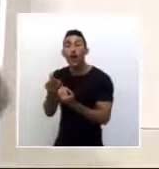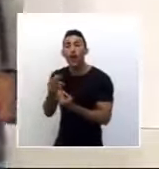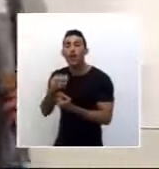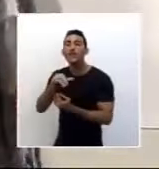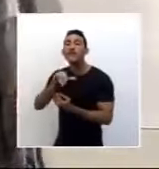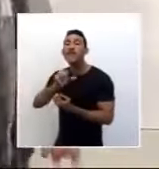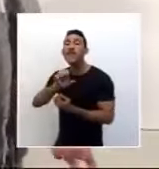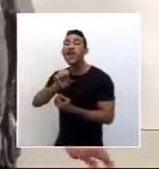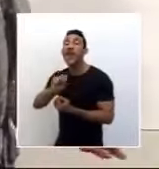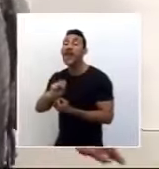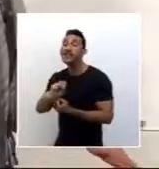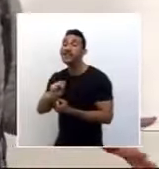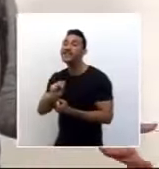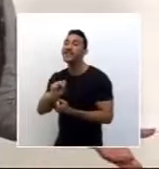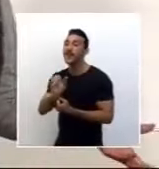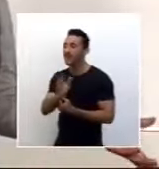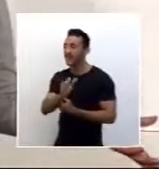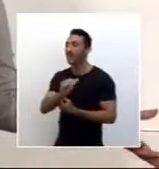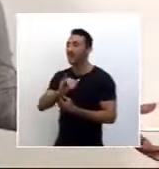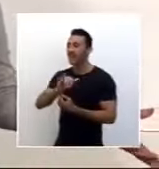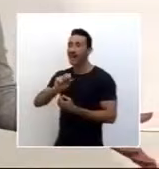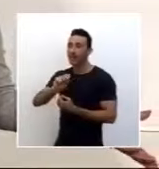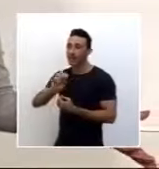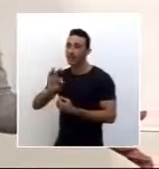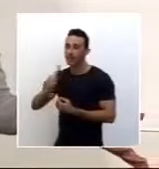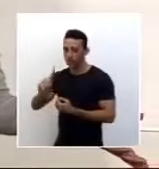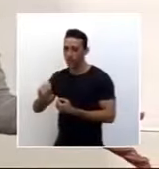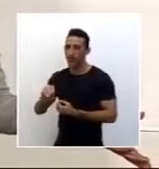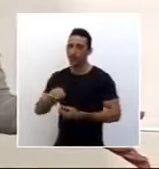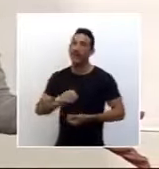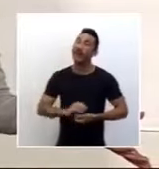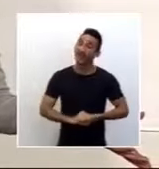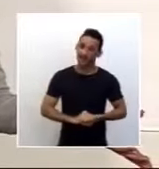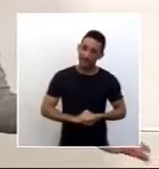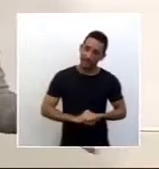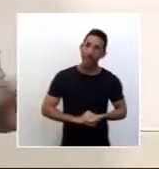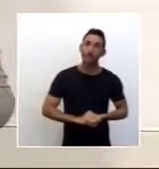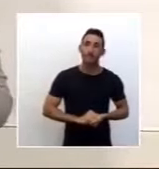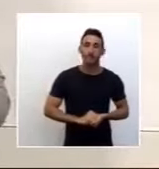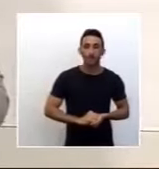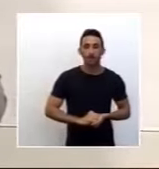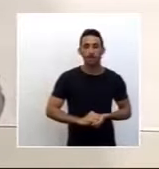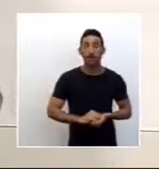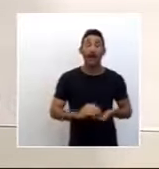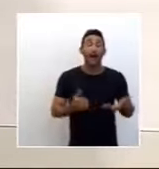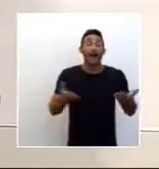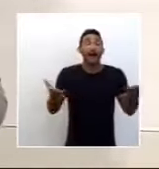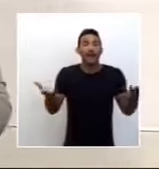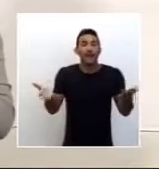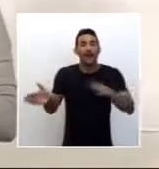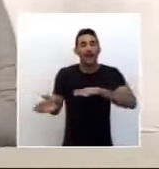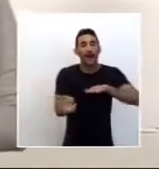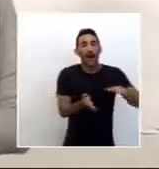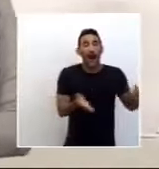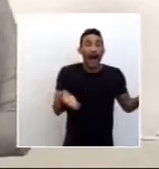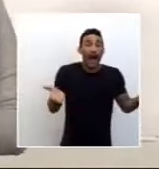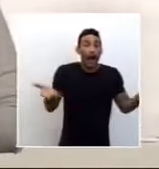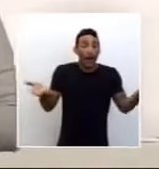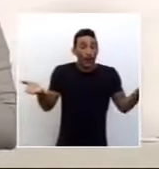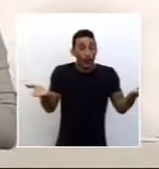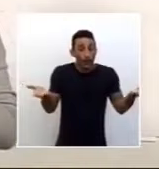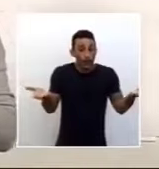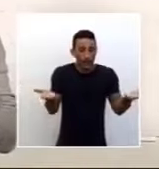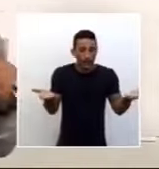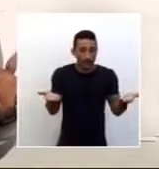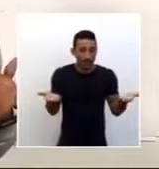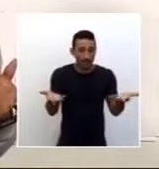vale os pés não então acho que ninguém disse eu não concordo OK agora Descanse o artrite